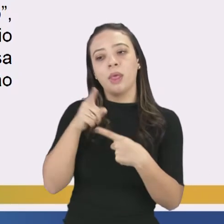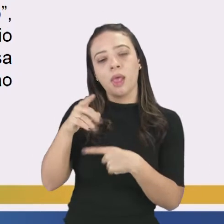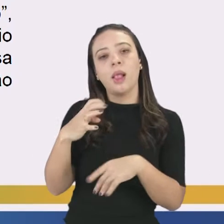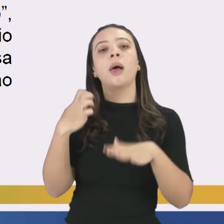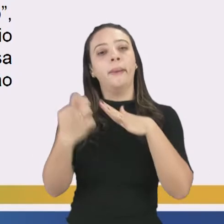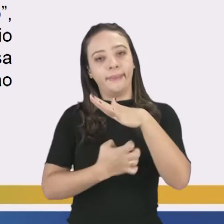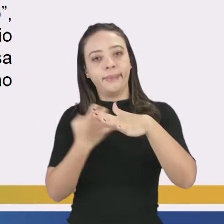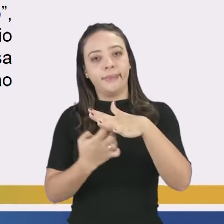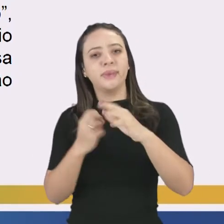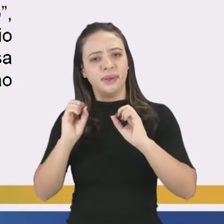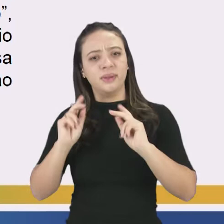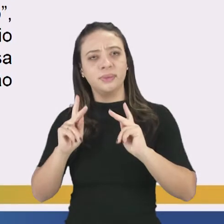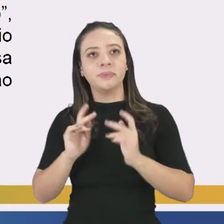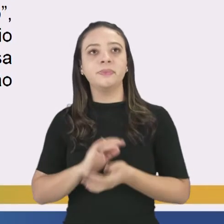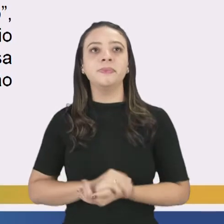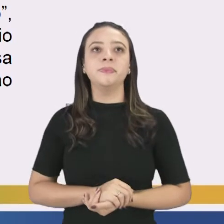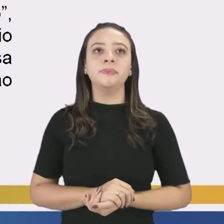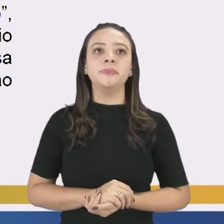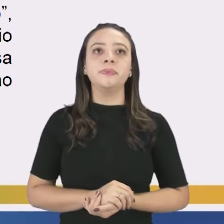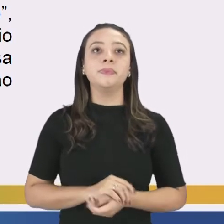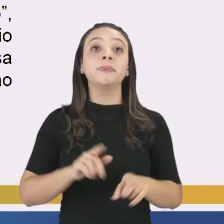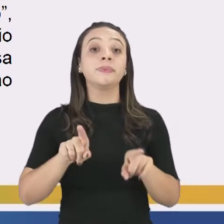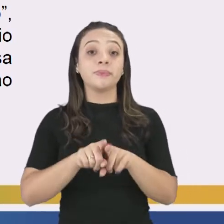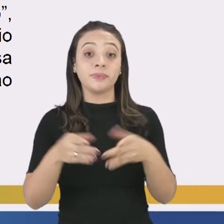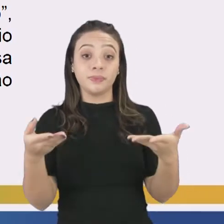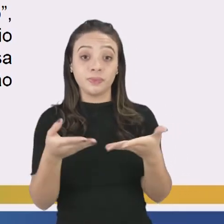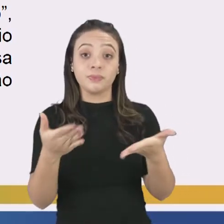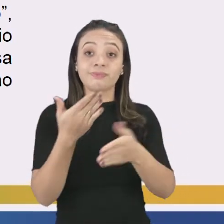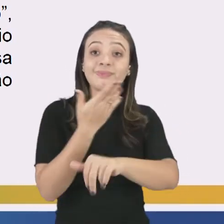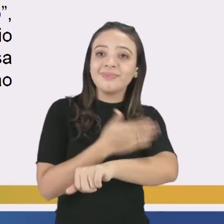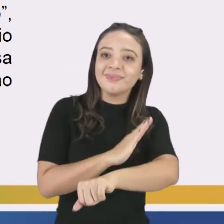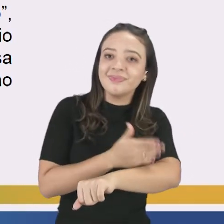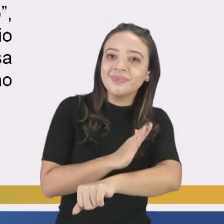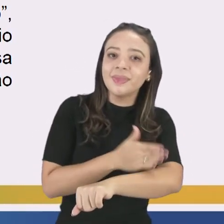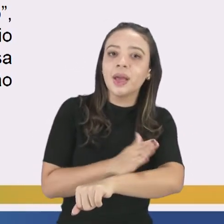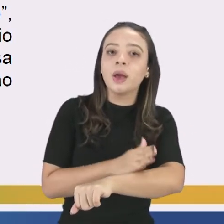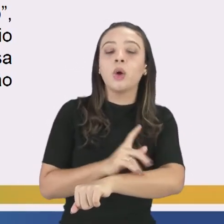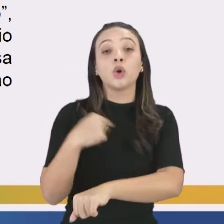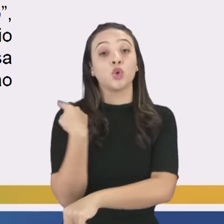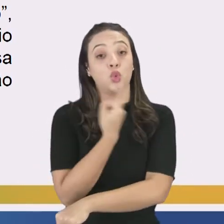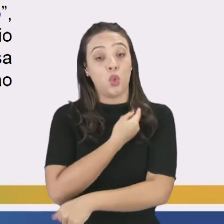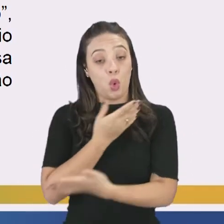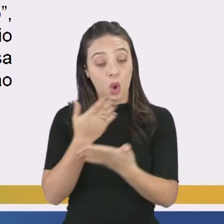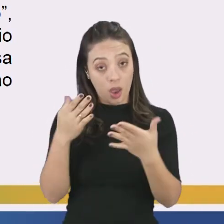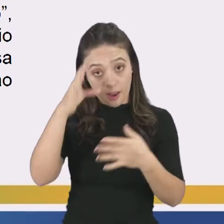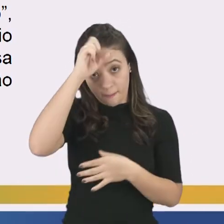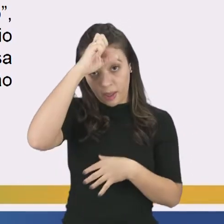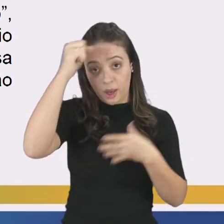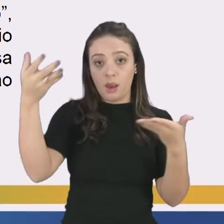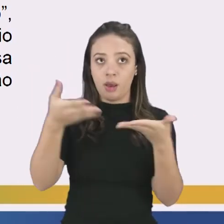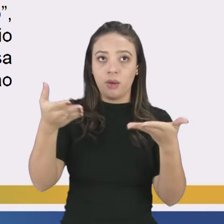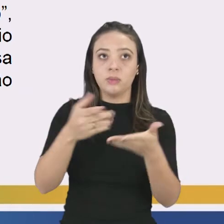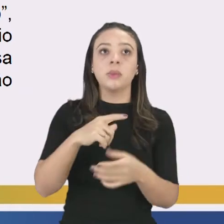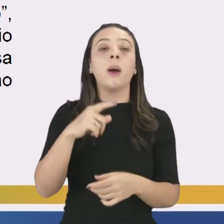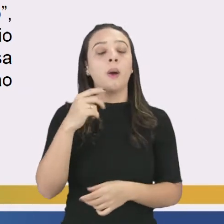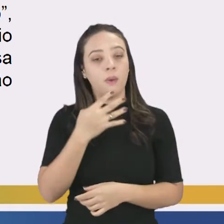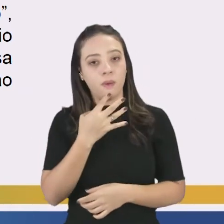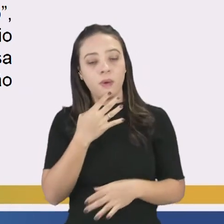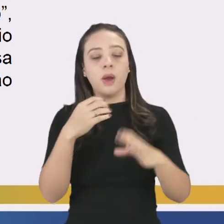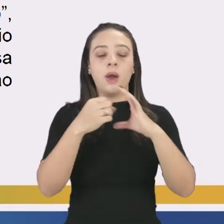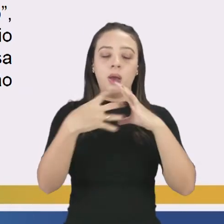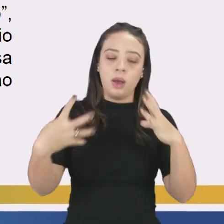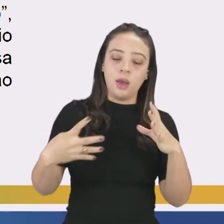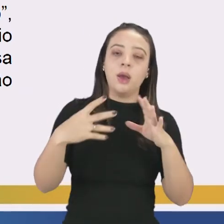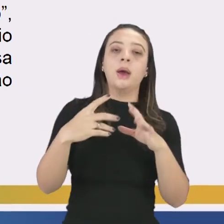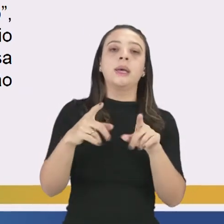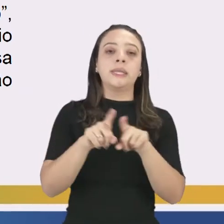beleza? Aí agora nós vamos lá exercitar um pouquinho o que a gente aprendeu até aqui. Vimos as características, vimos as